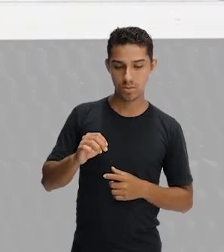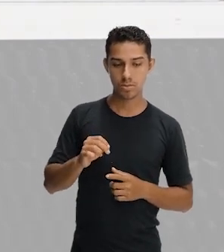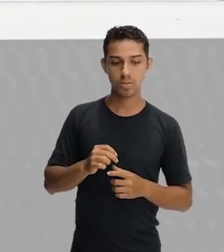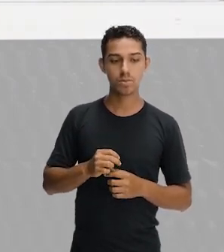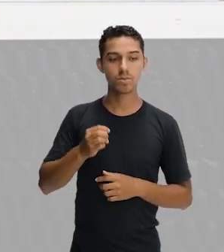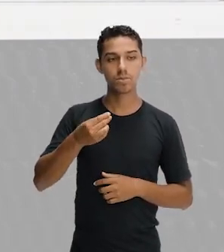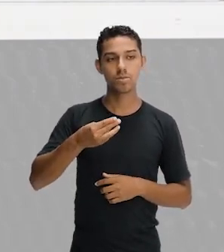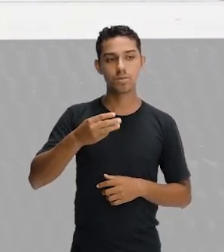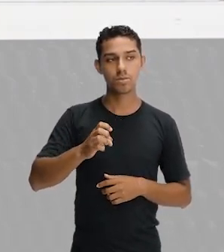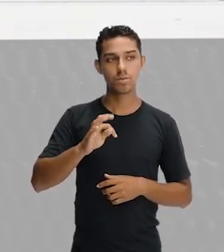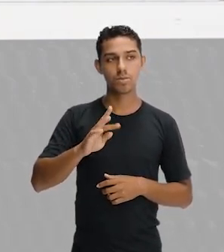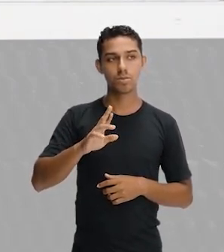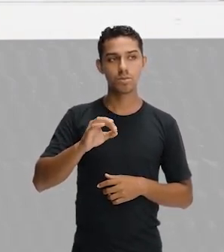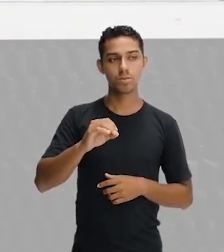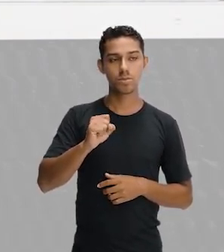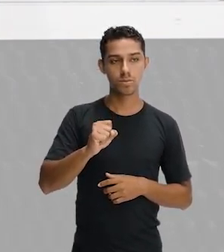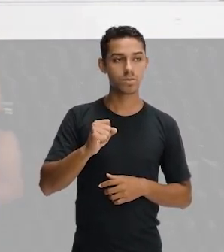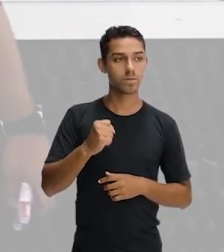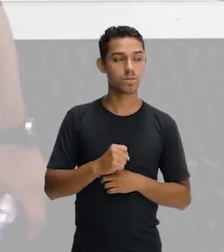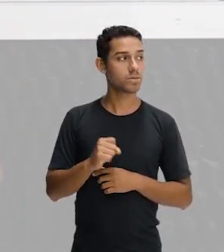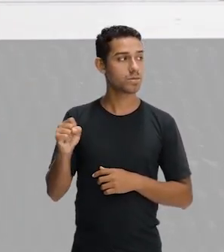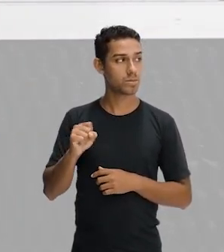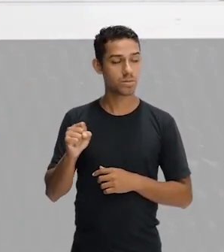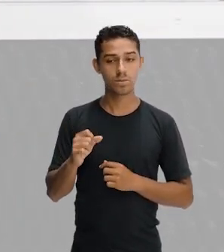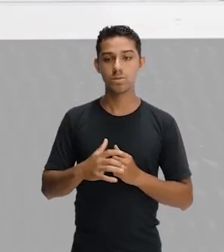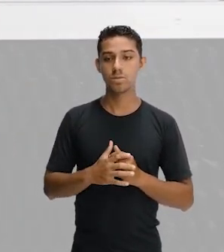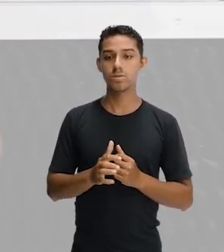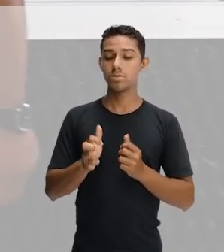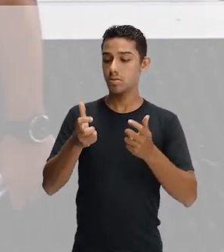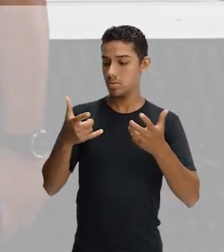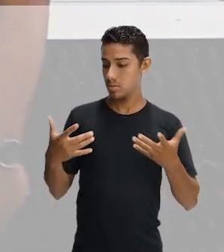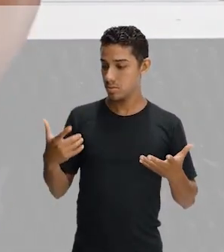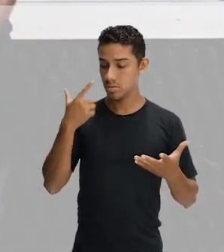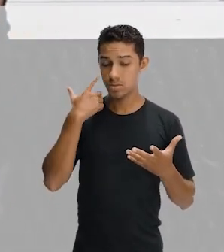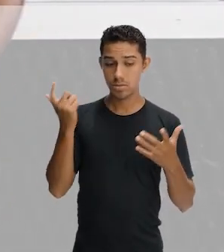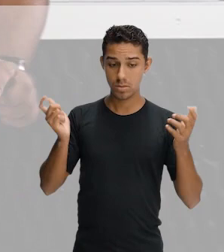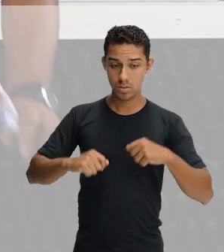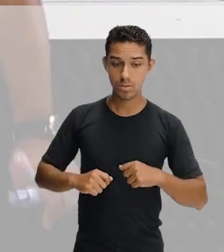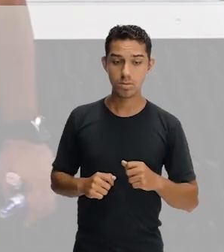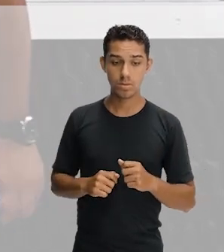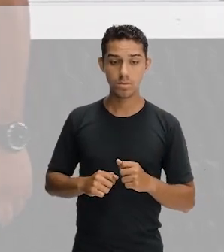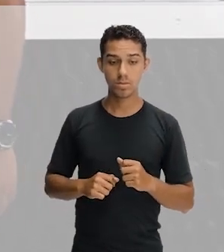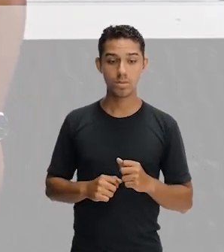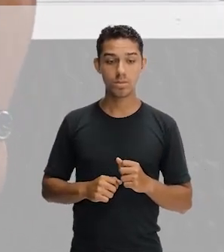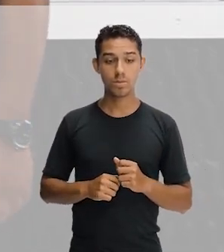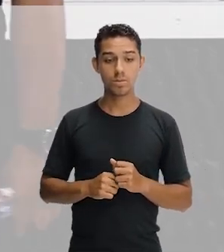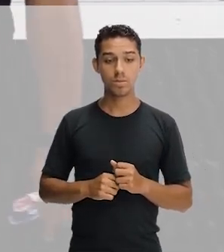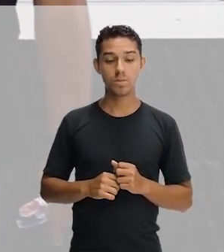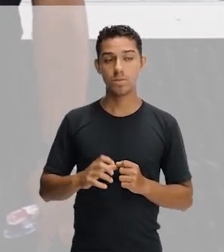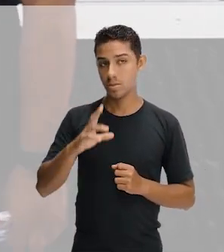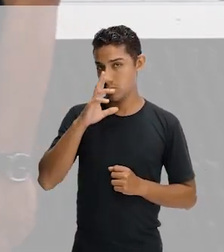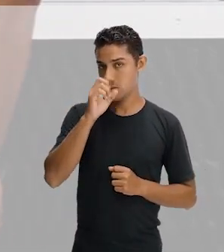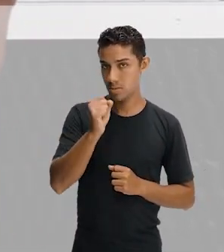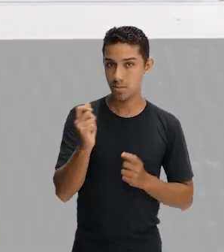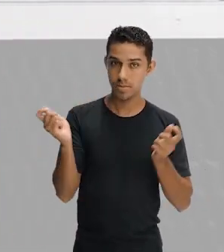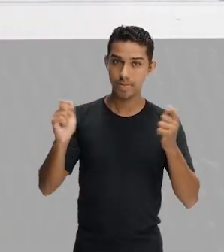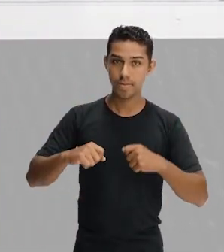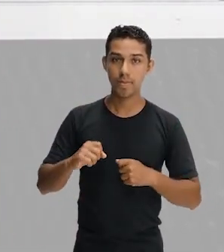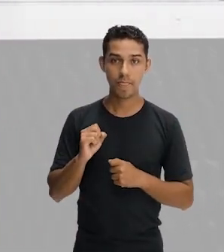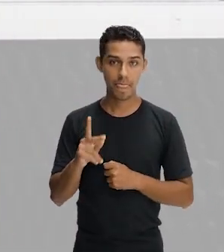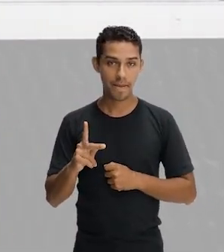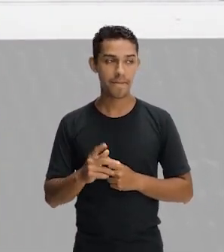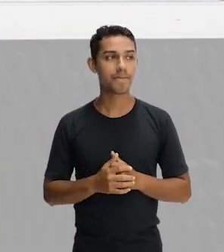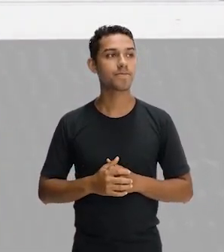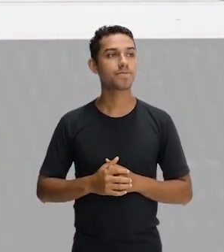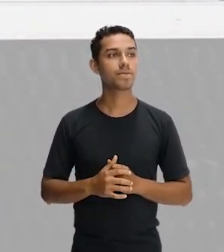metros por segundo, ok? Então esses foram os dados que a questão nos forneceu, ok?